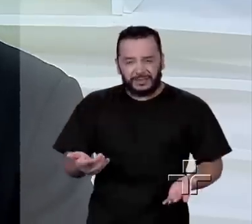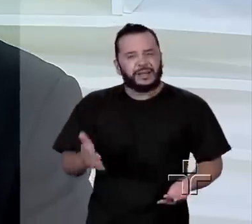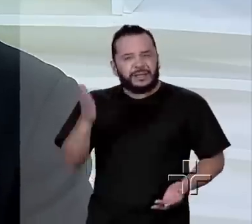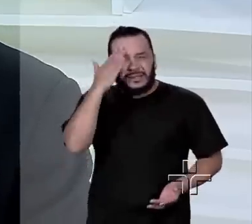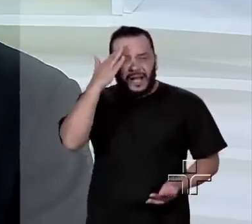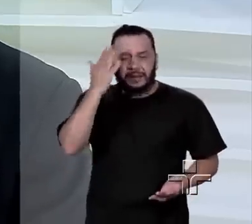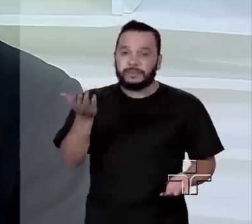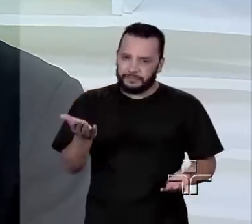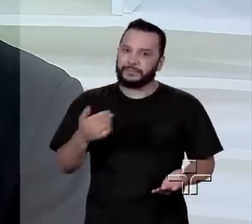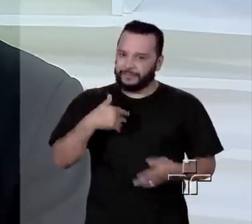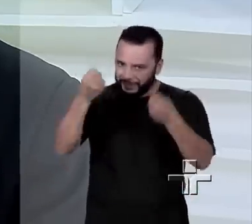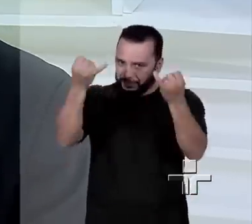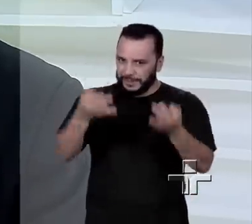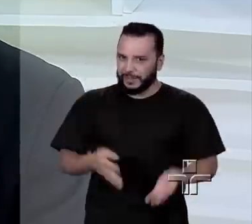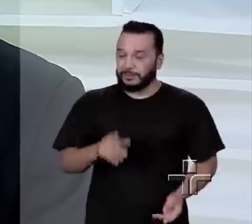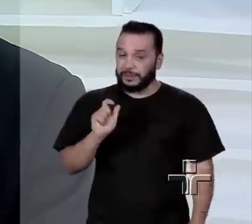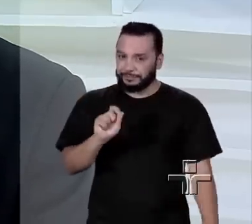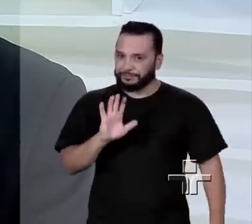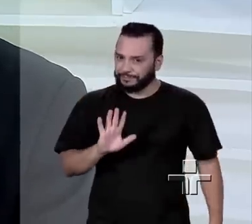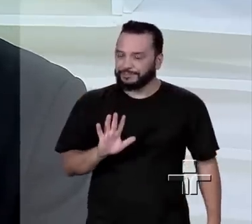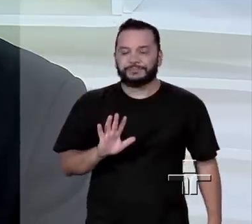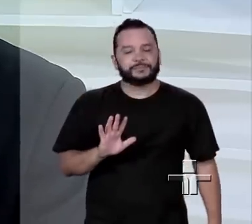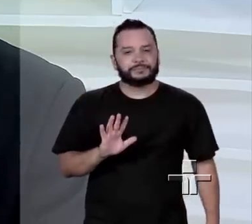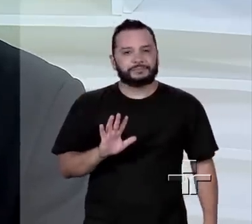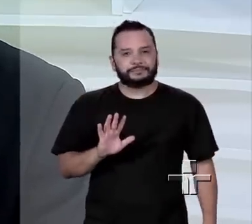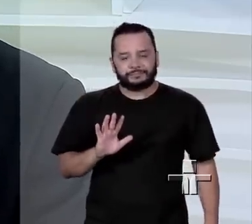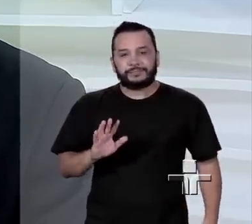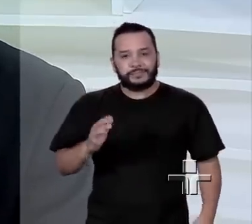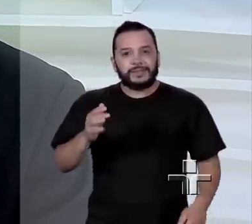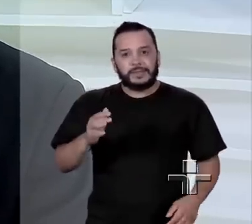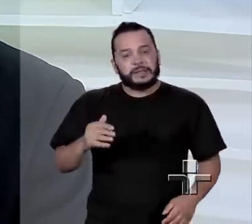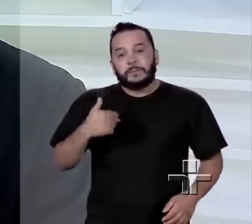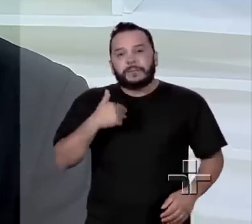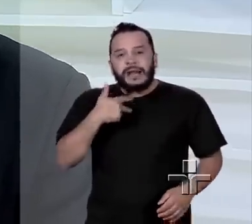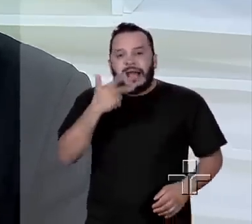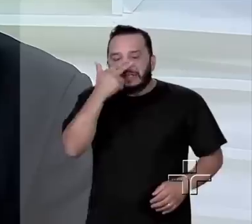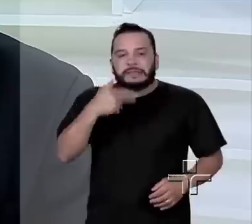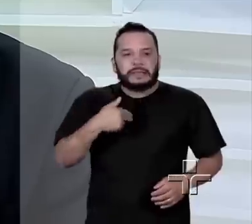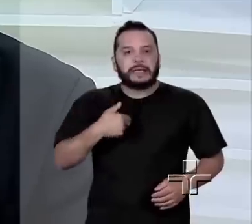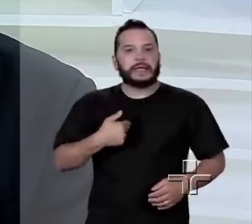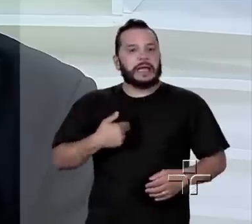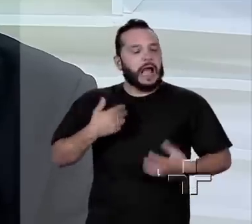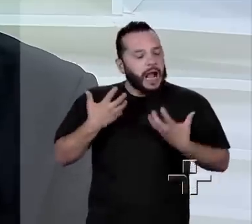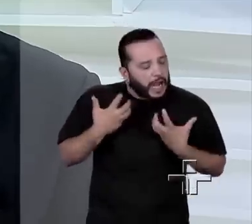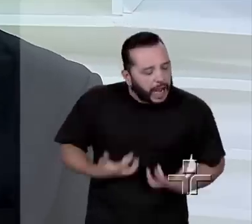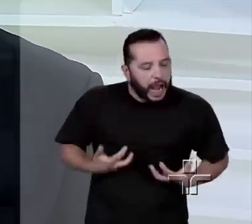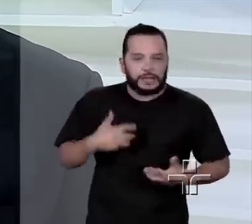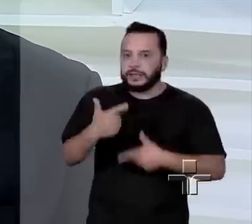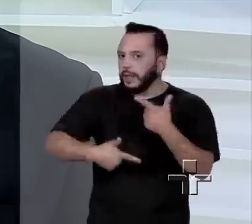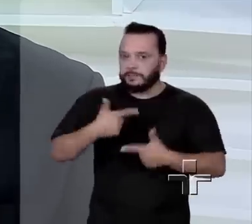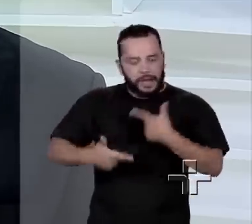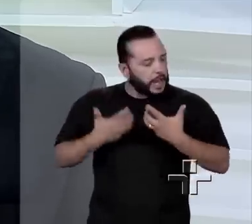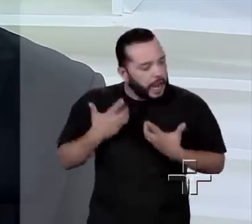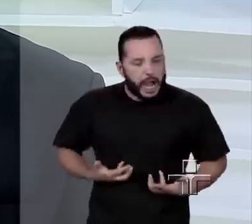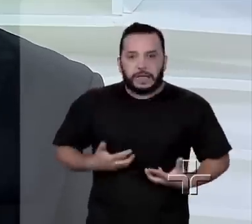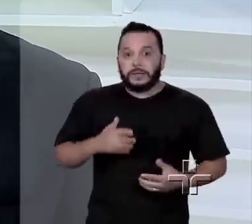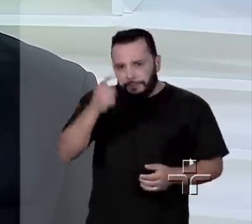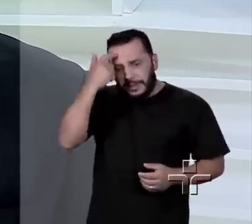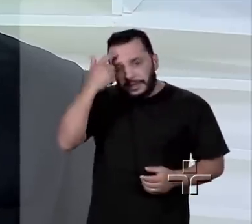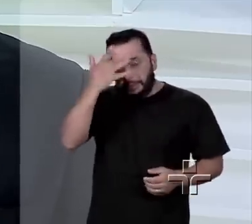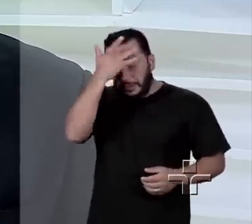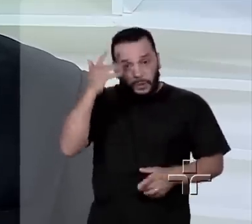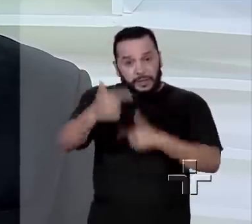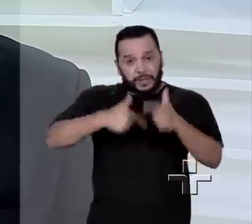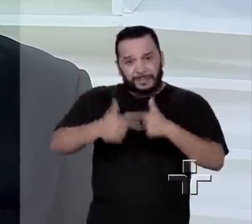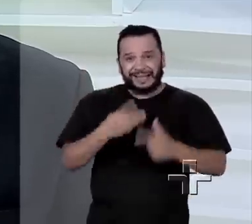profissão, aí eu estou dizendo, ele é descomunal. Um policial que ele trabalha 30 anos